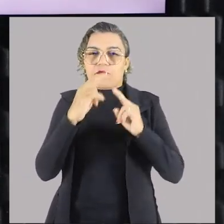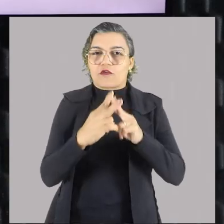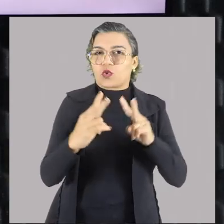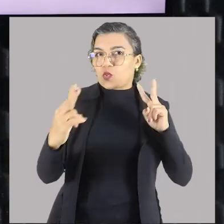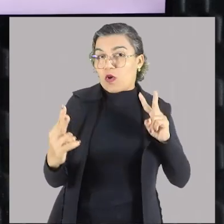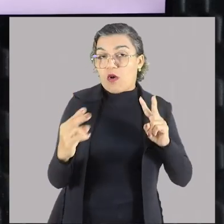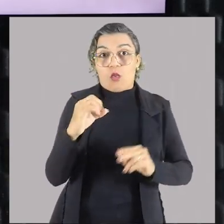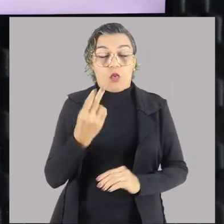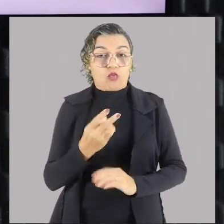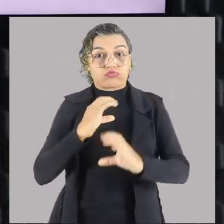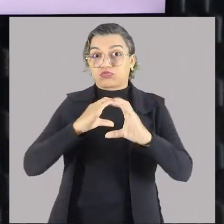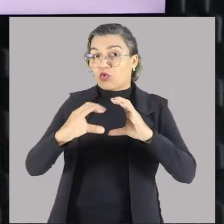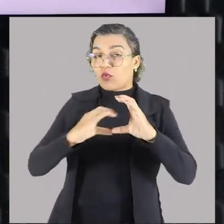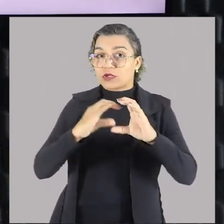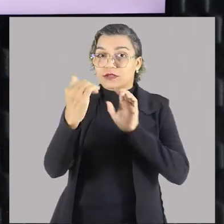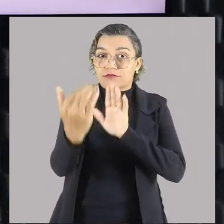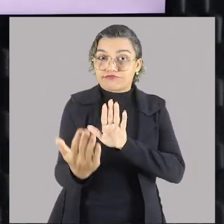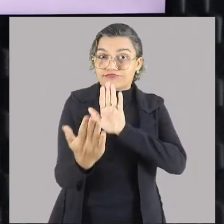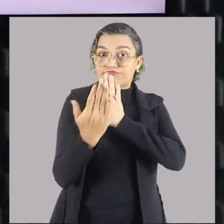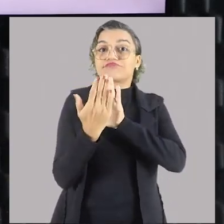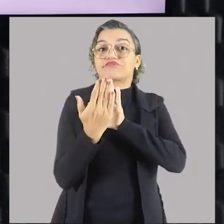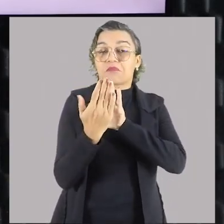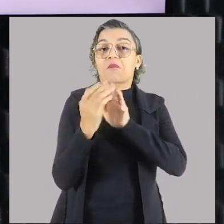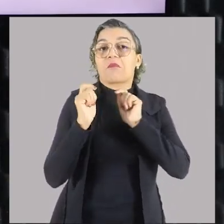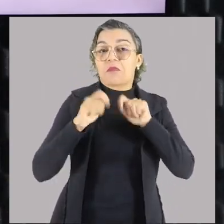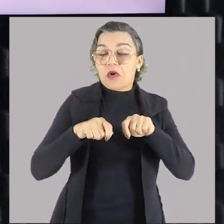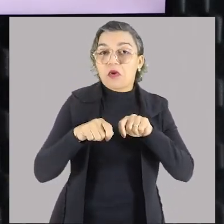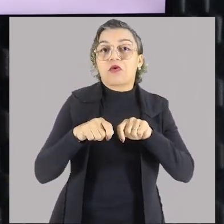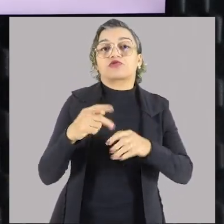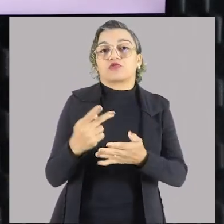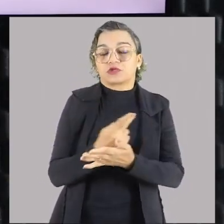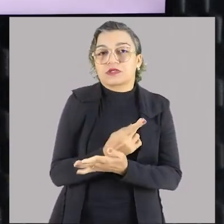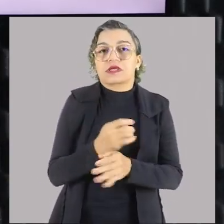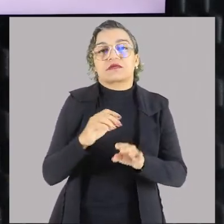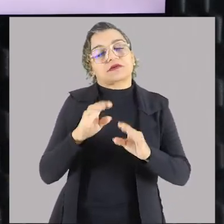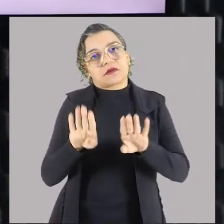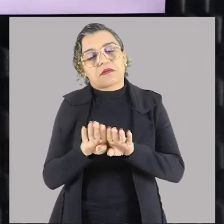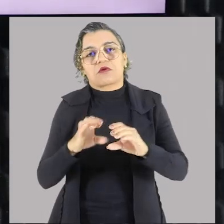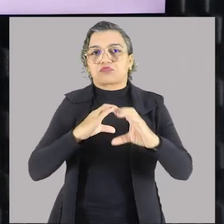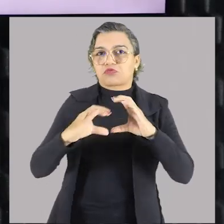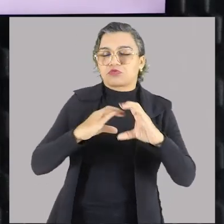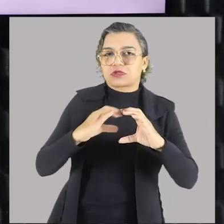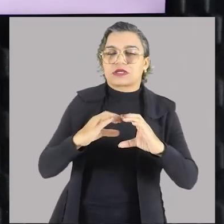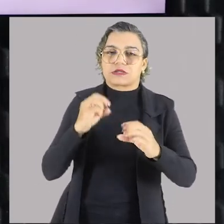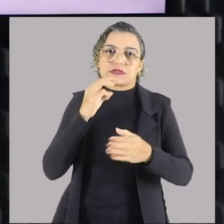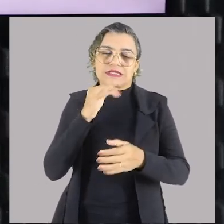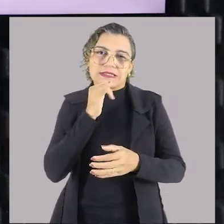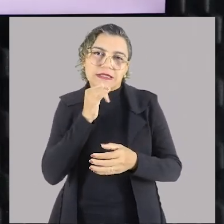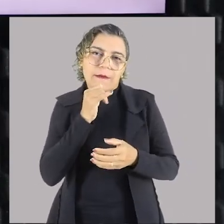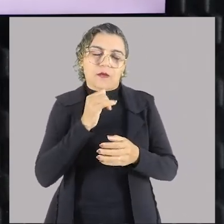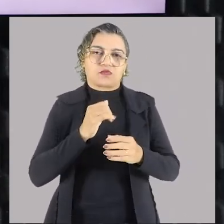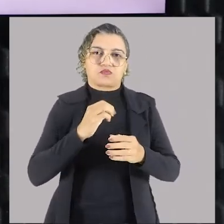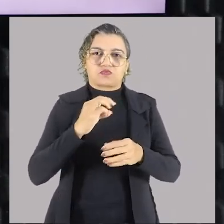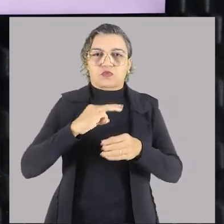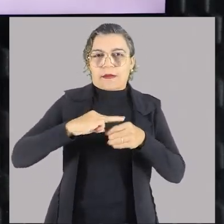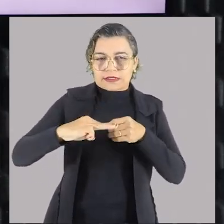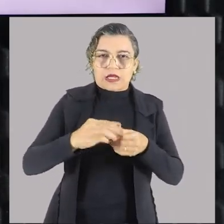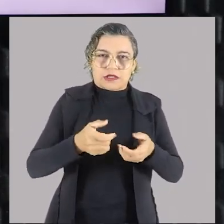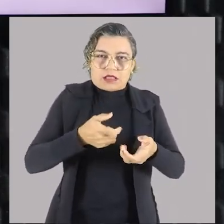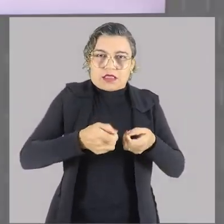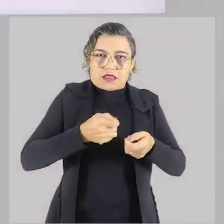da comunicação cara a cara, que pode acontecer, uma comunicação através de mensagem de texto, os vários tipos de comunicação